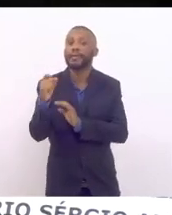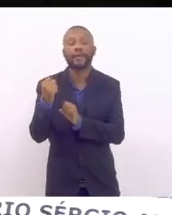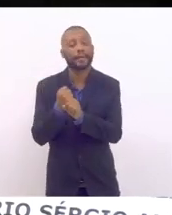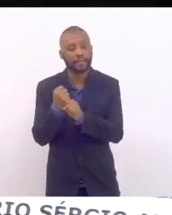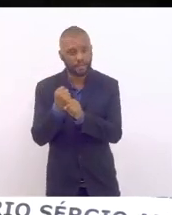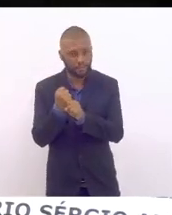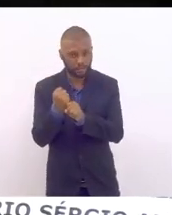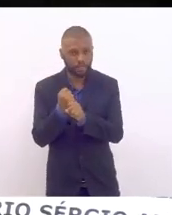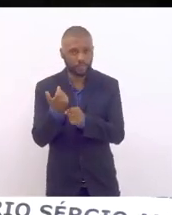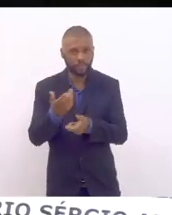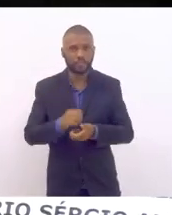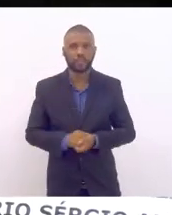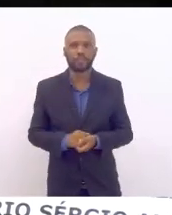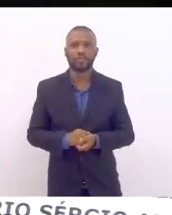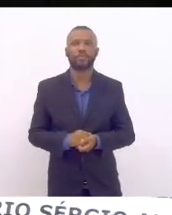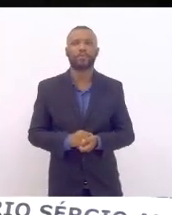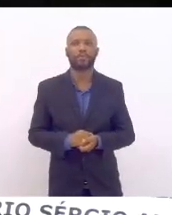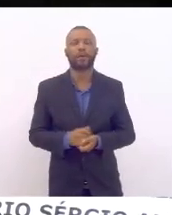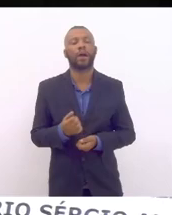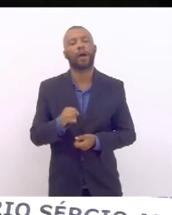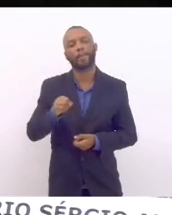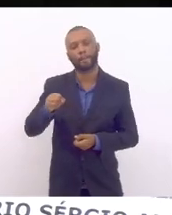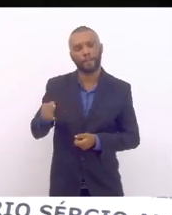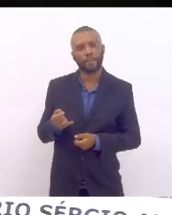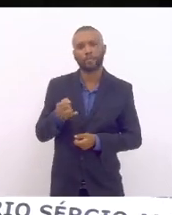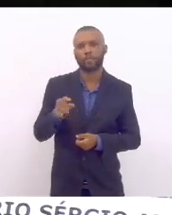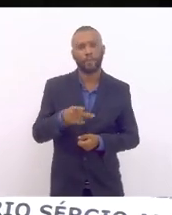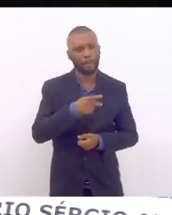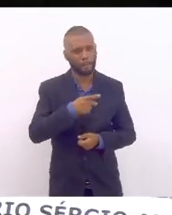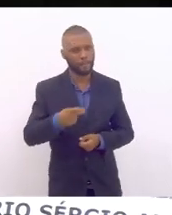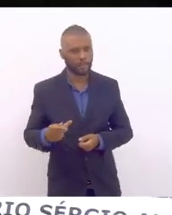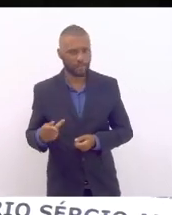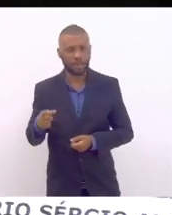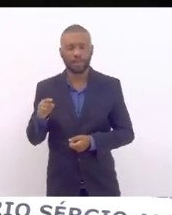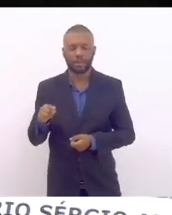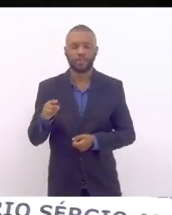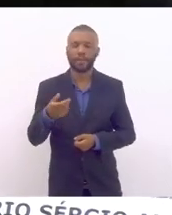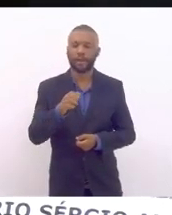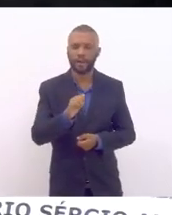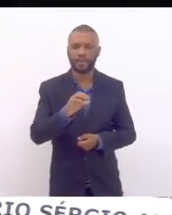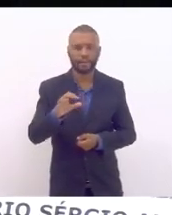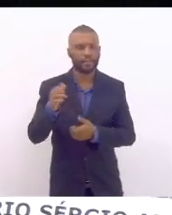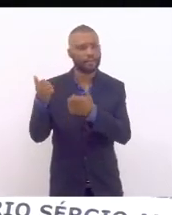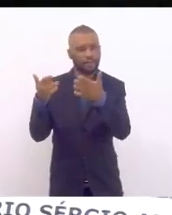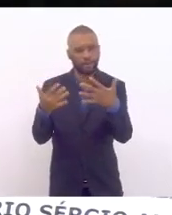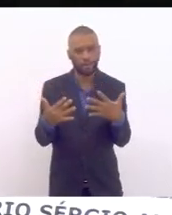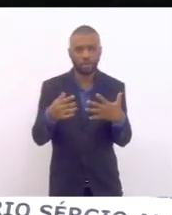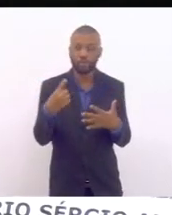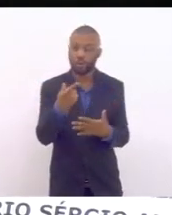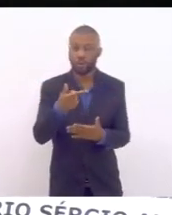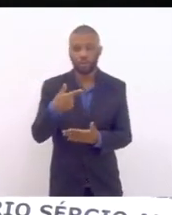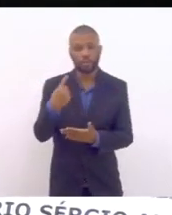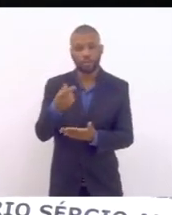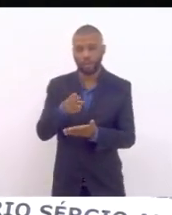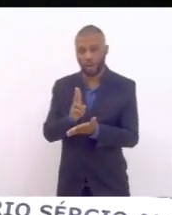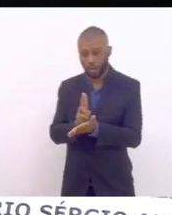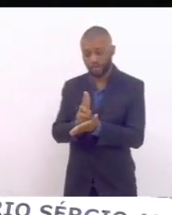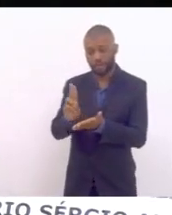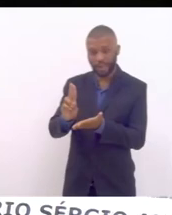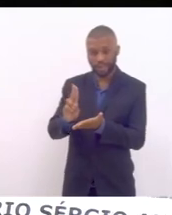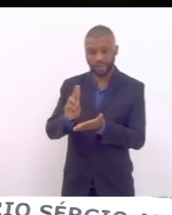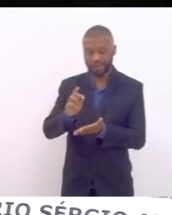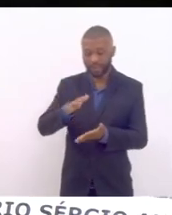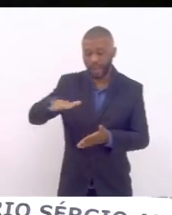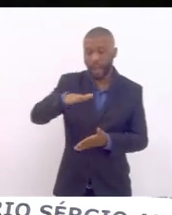e é copiando aqui o que o presidente André Ceciliano falou somos a universidade da